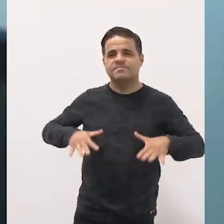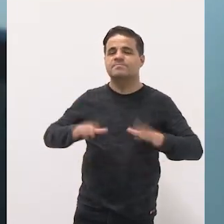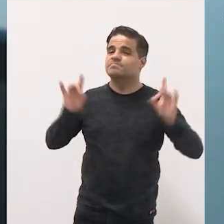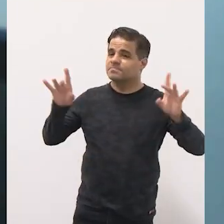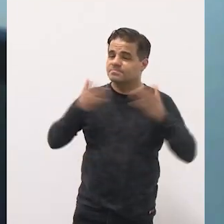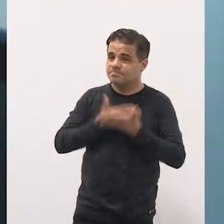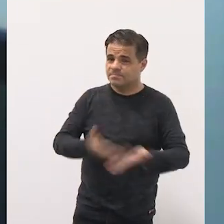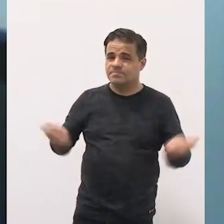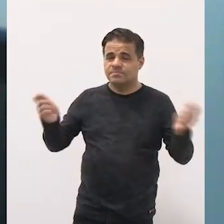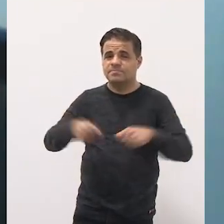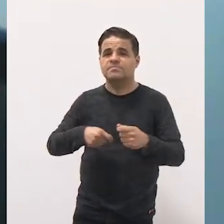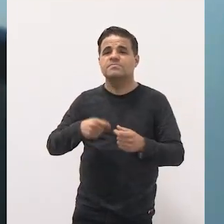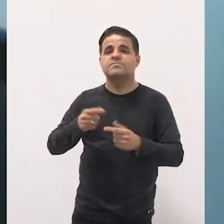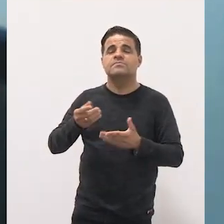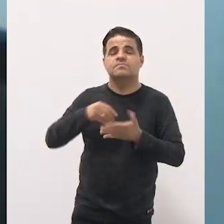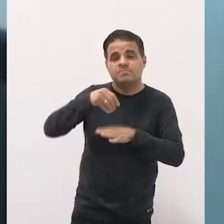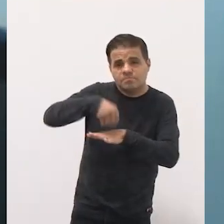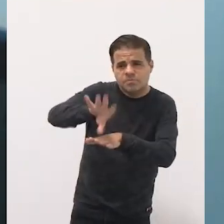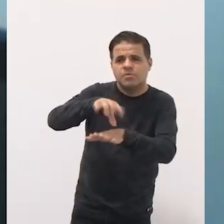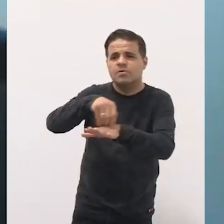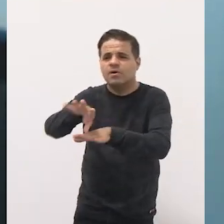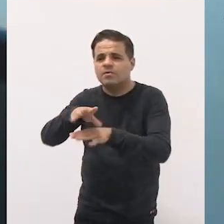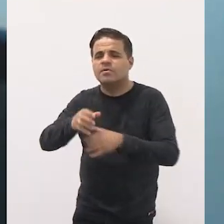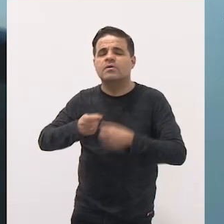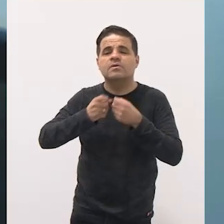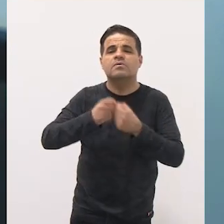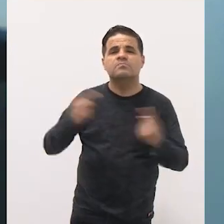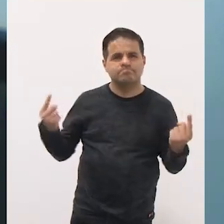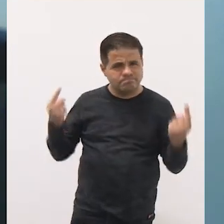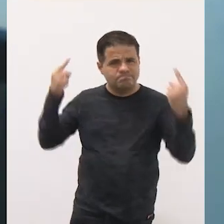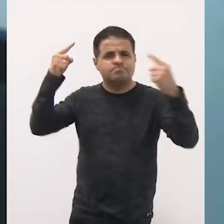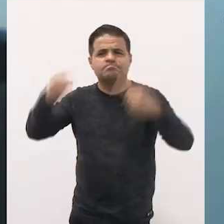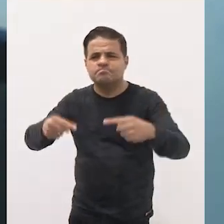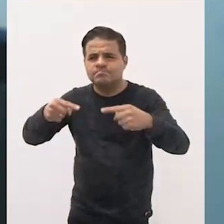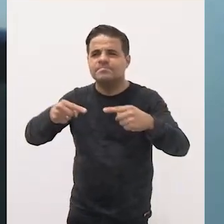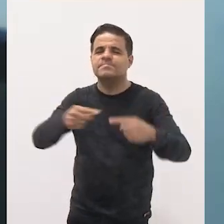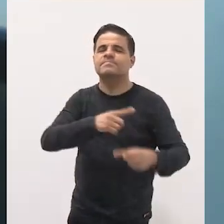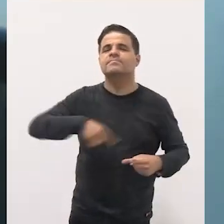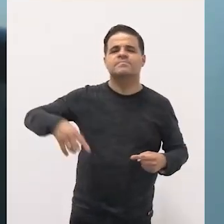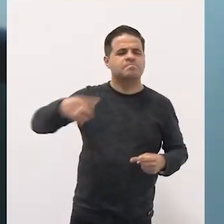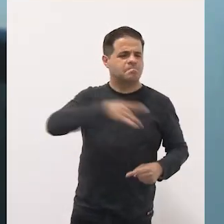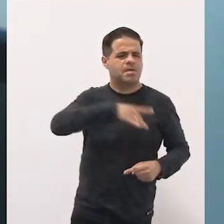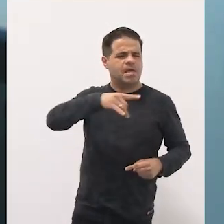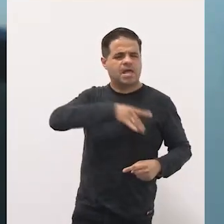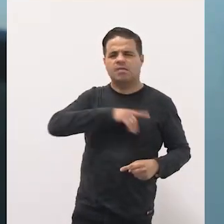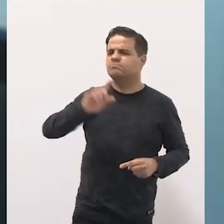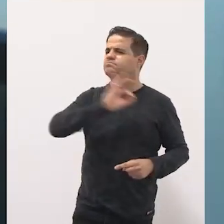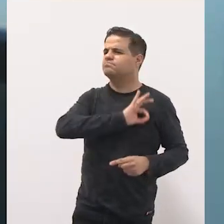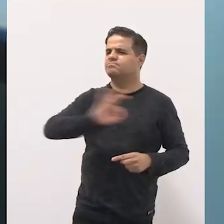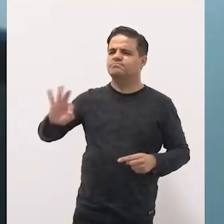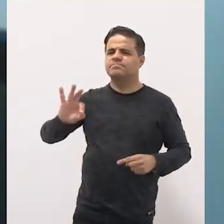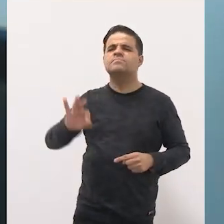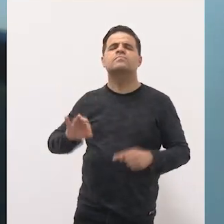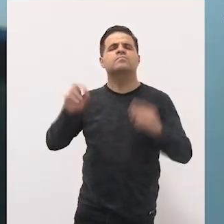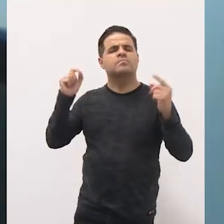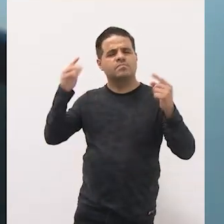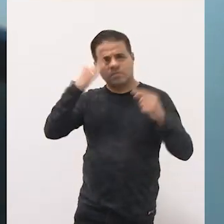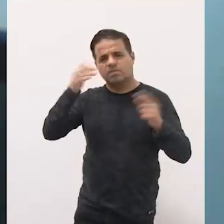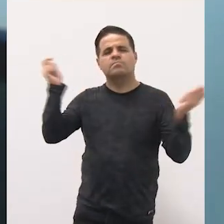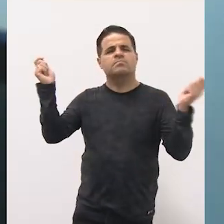privilegiado, para a gente poder estar dividindo a ousadia de não ter medo, e poder entender que